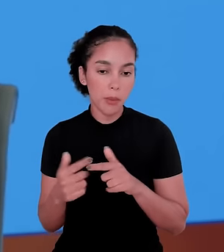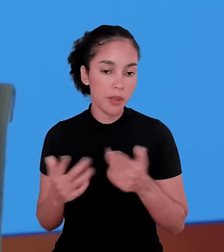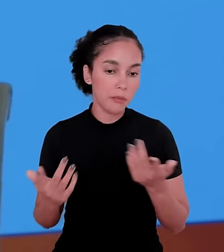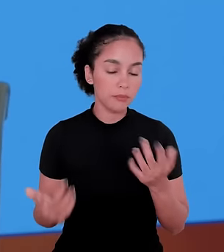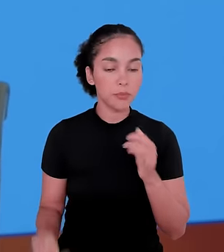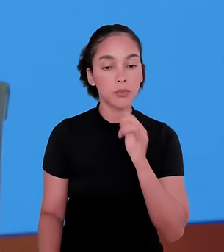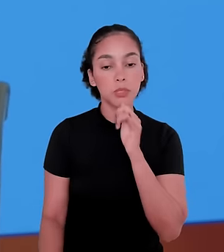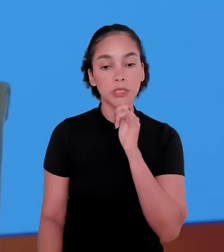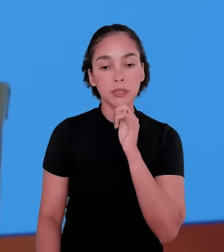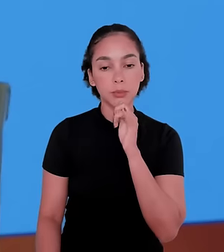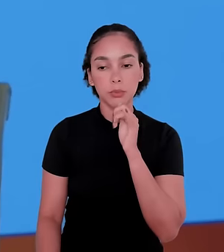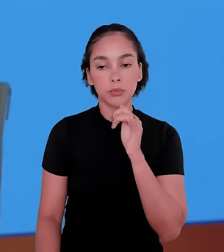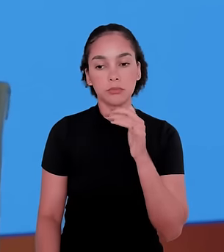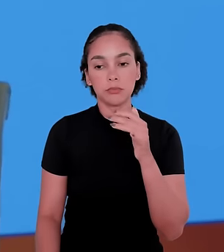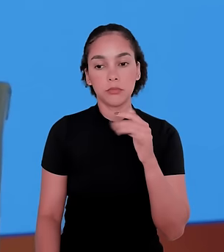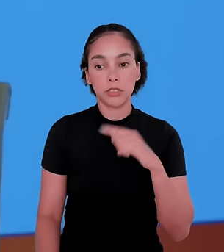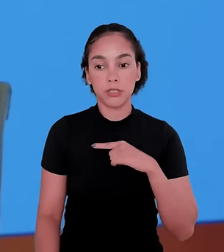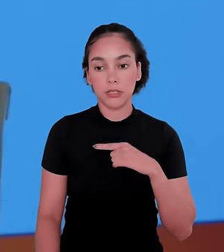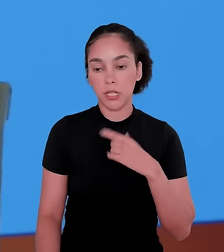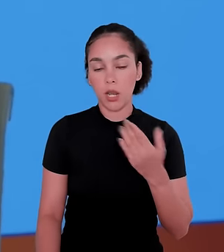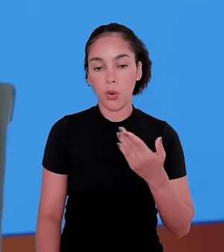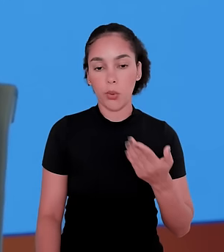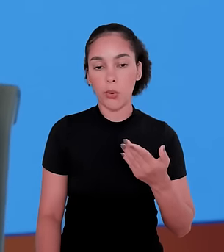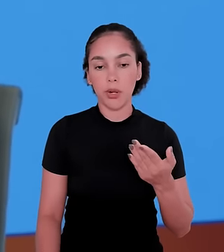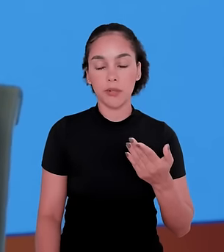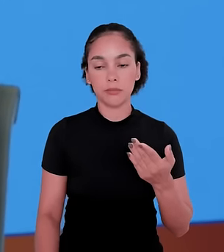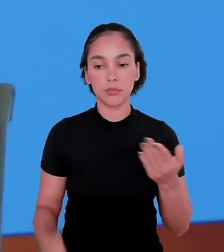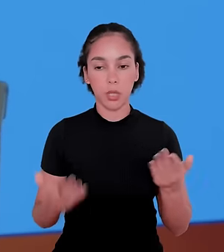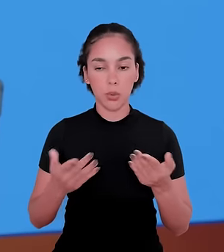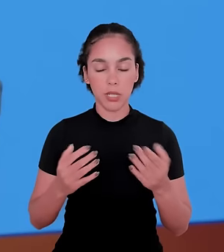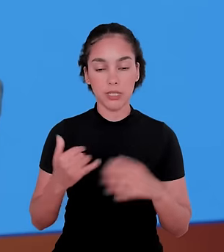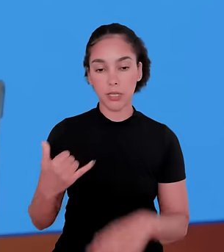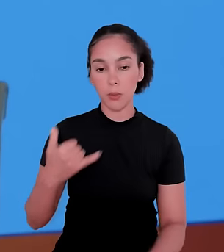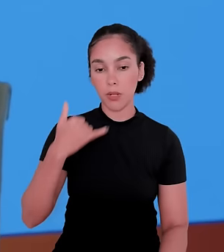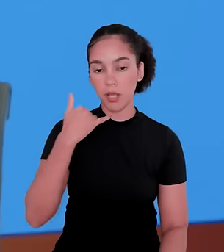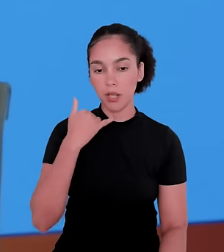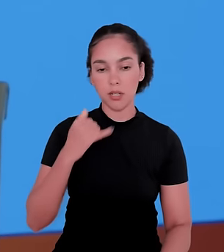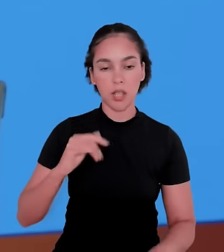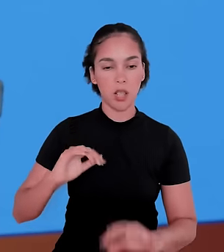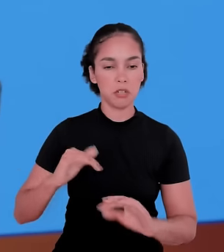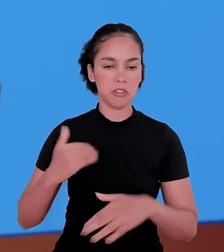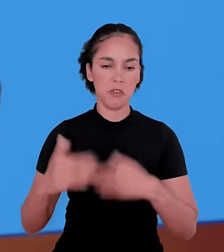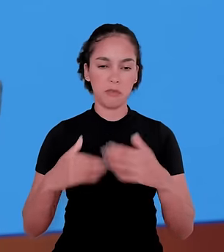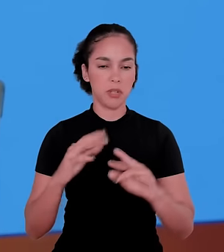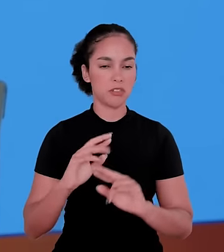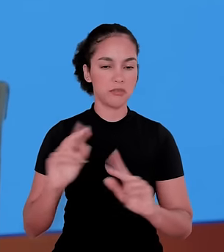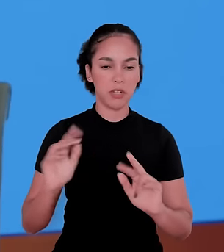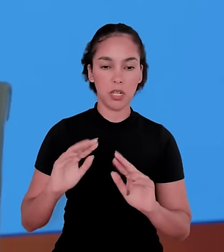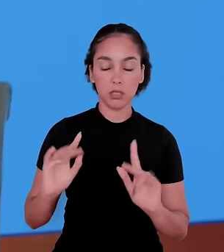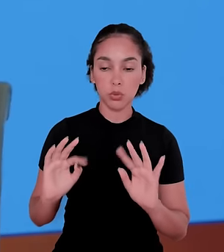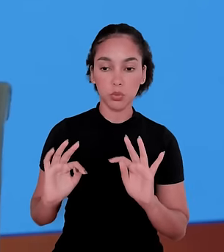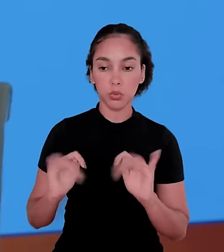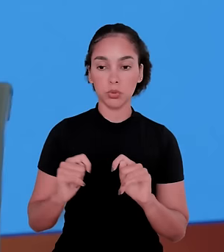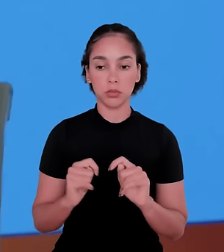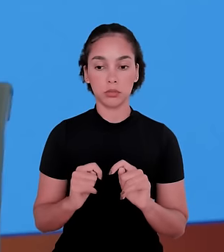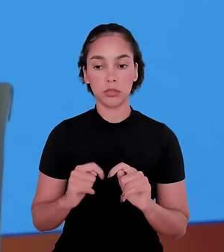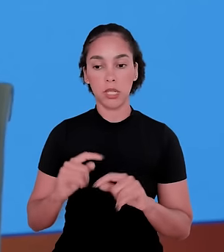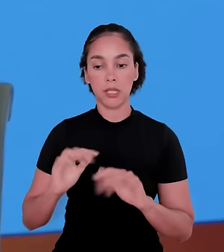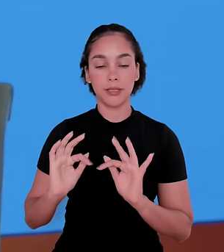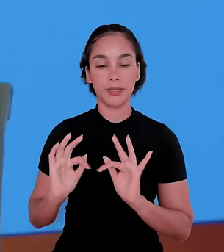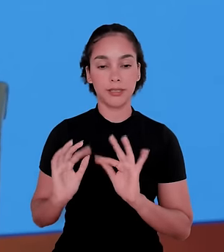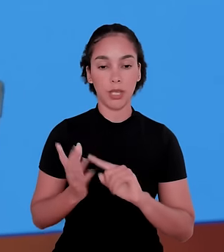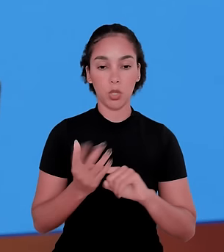citar aqui por exemplo esse avanço que a gente tá tendo atualmente aí nos celulares né vários desenvolvimentos e tudo é toda essa